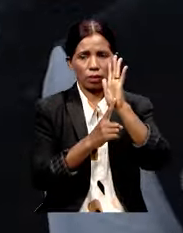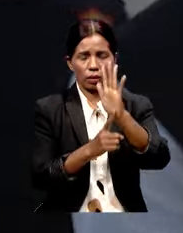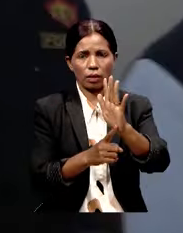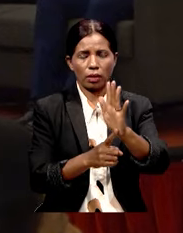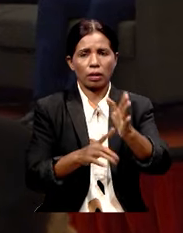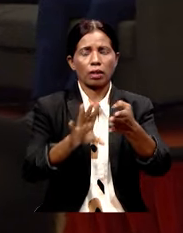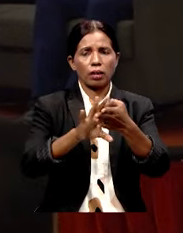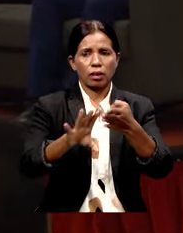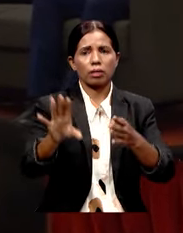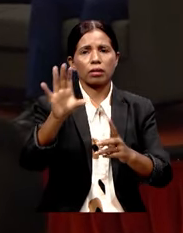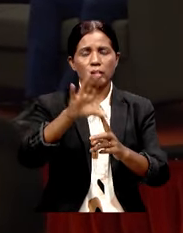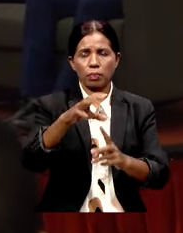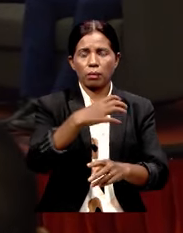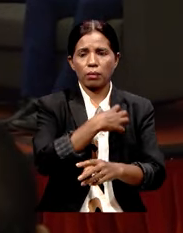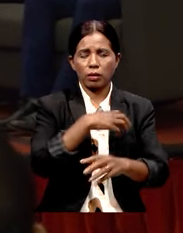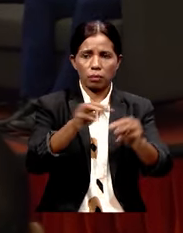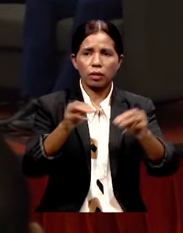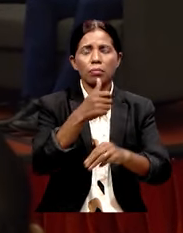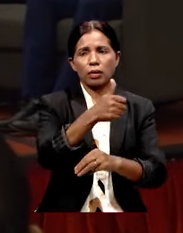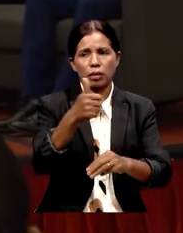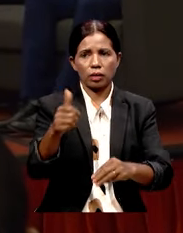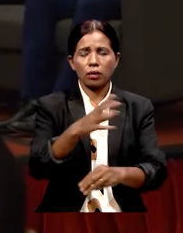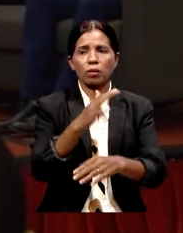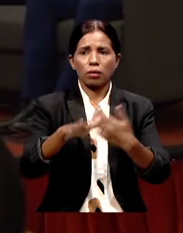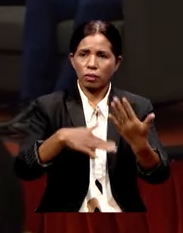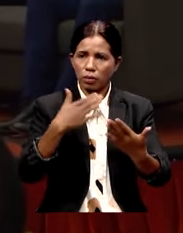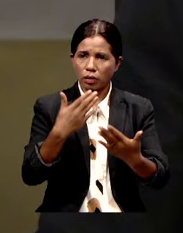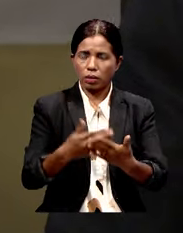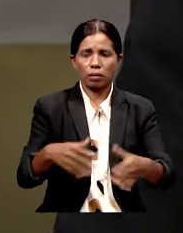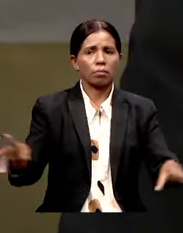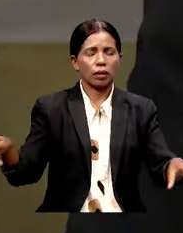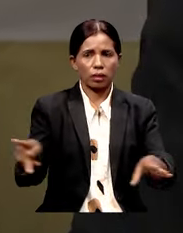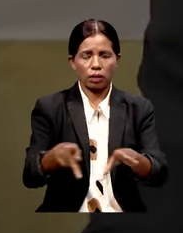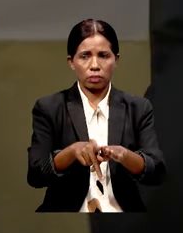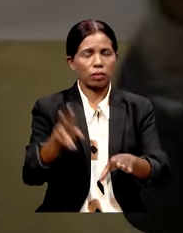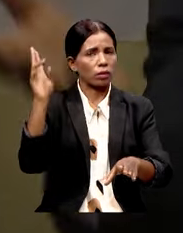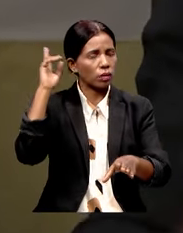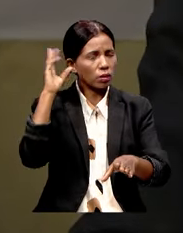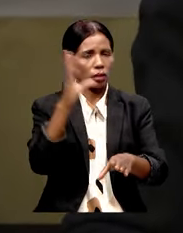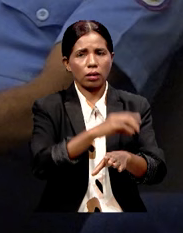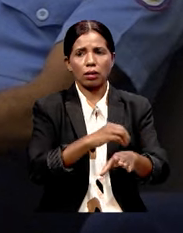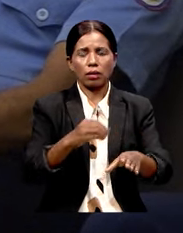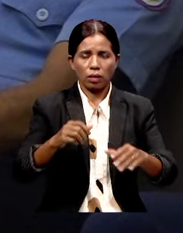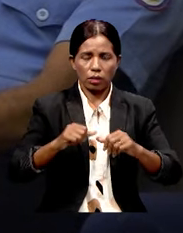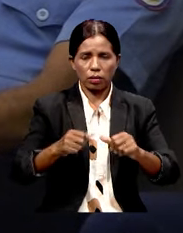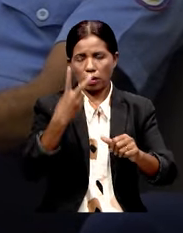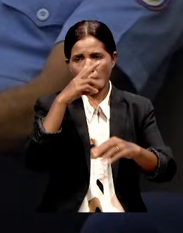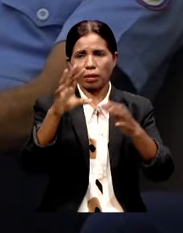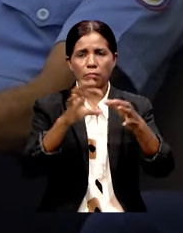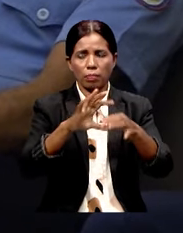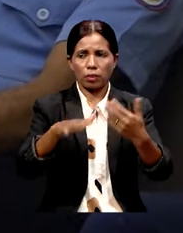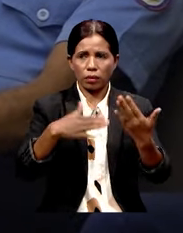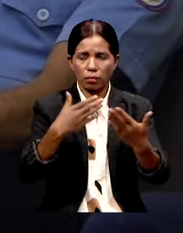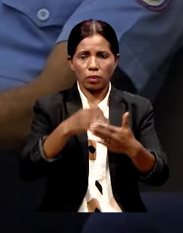ba comando município, ida no esquadra Sira Roto, a tu participa, rodeirou um apelo a tu controla membro Sira, no